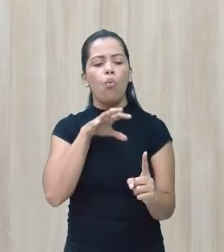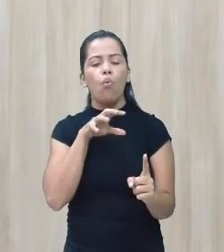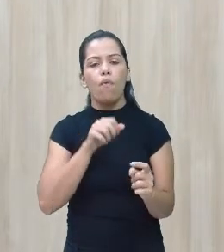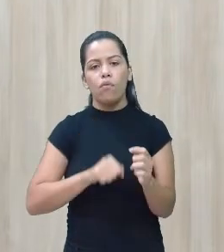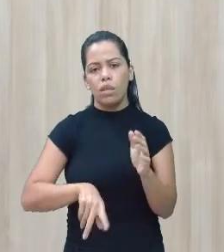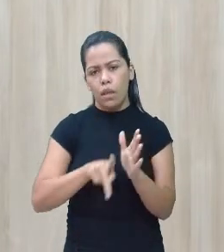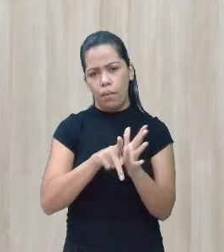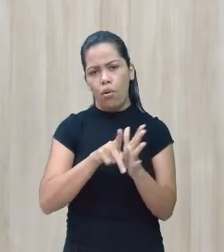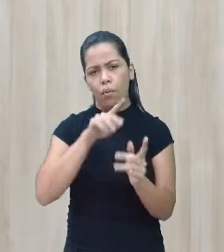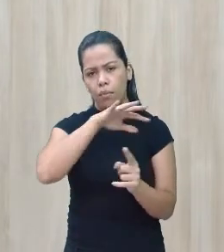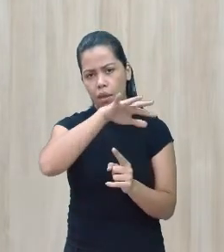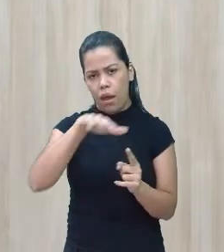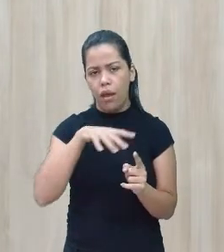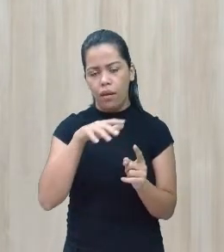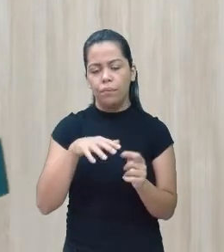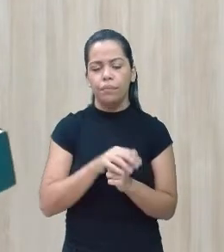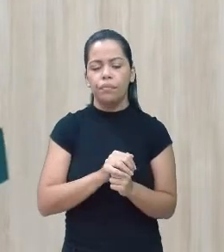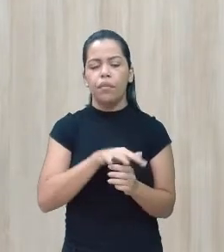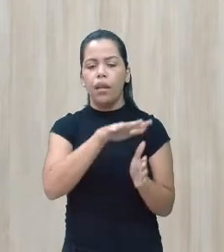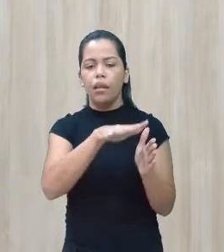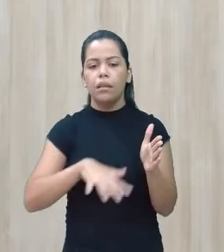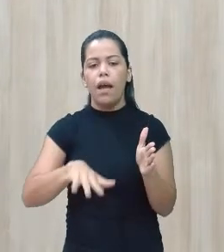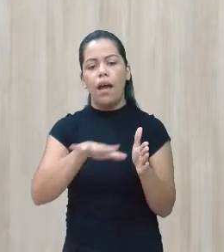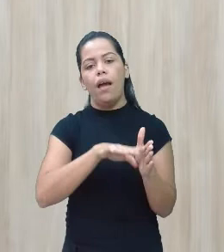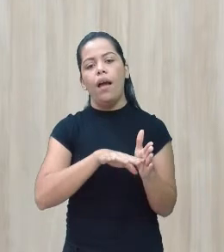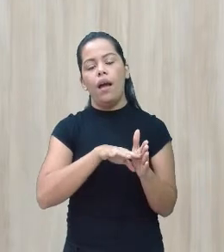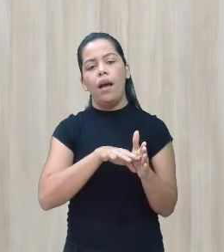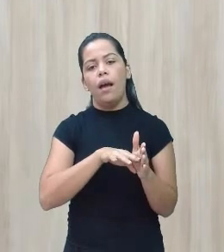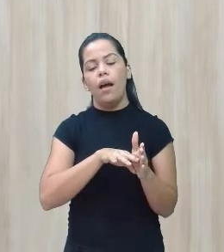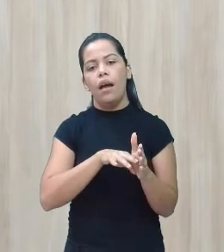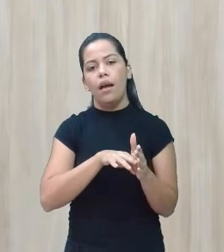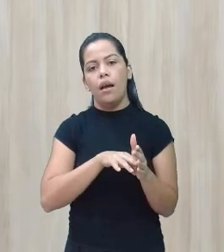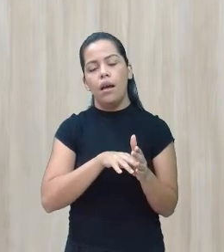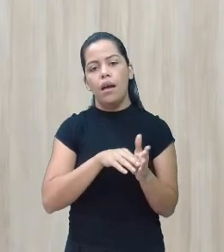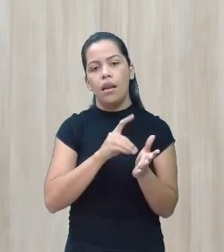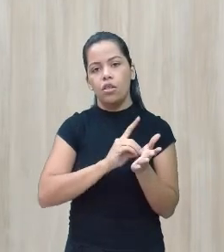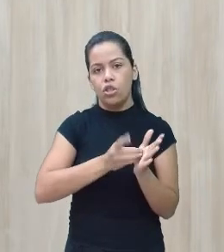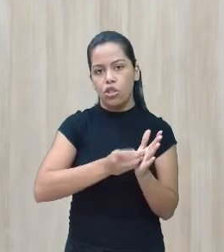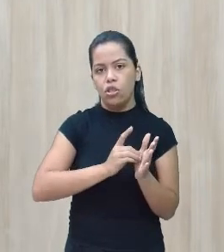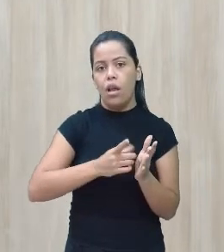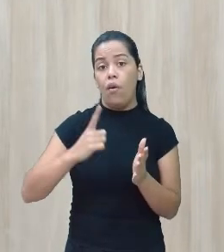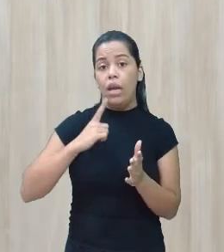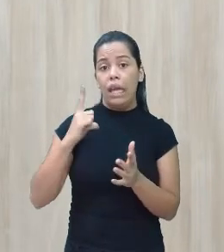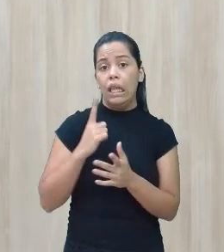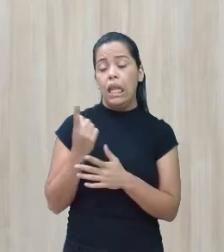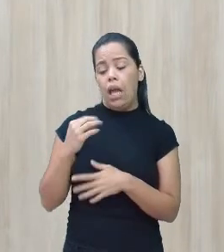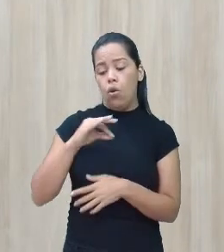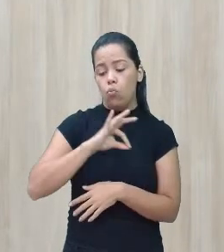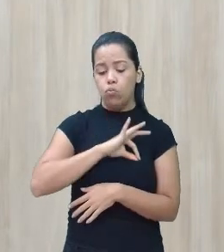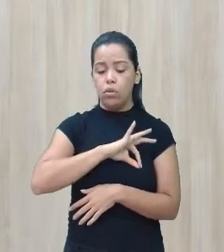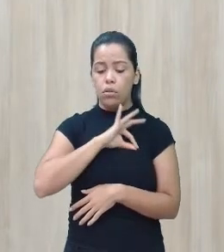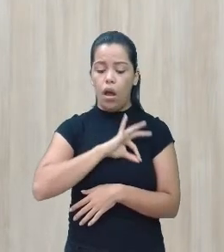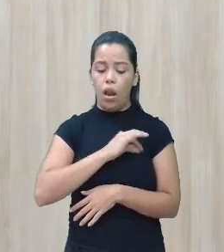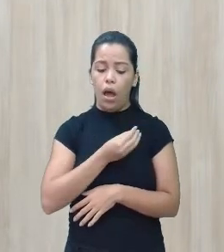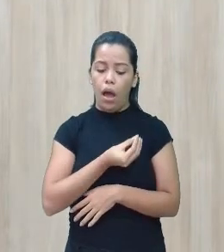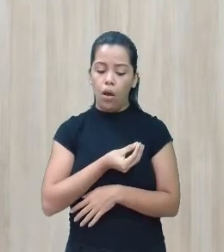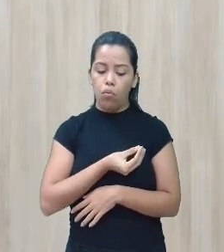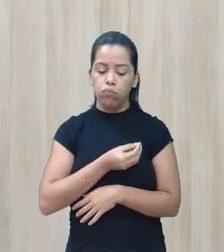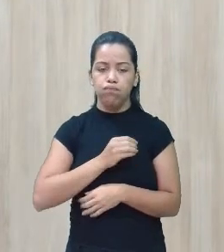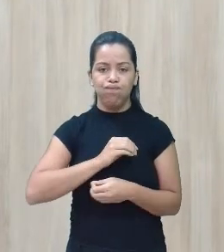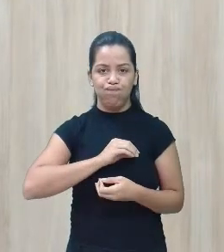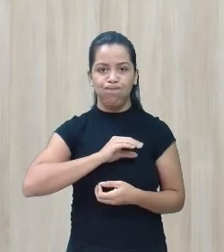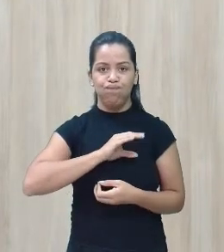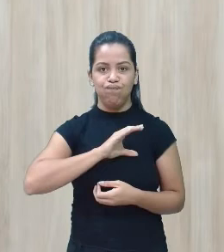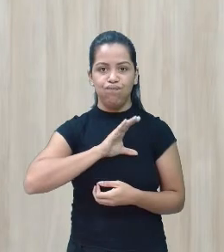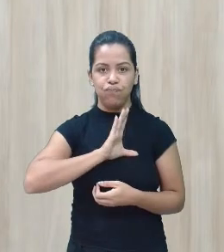carrega. Então, eles costumam ser bem remunerados pelas suas propagandas. Afinal, eles estão ali expondo, muitas vezes, não